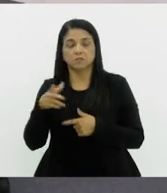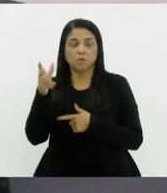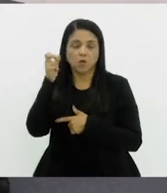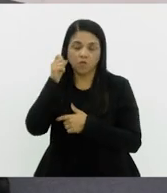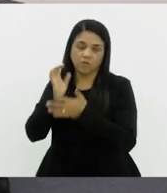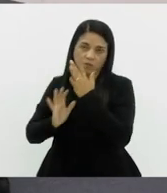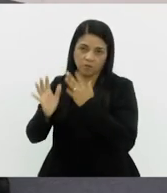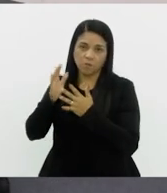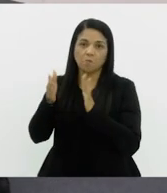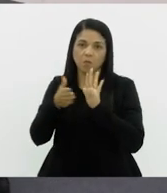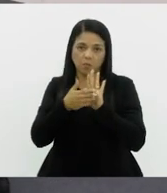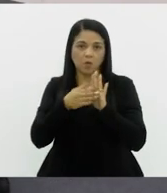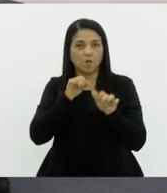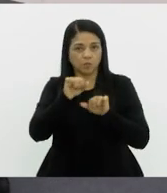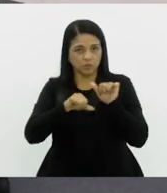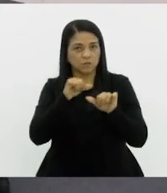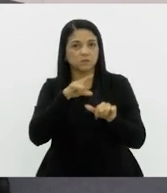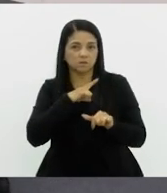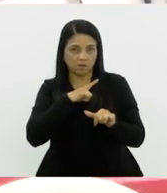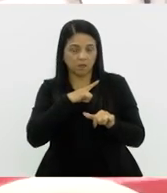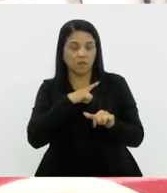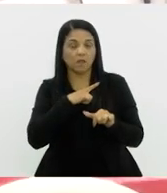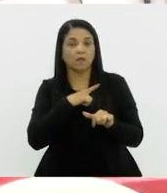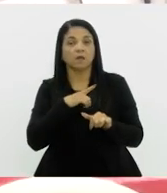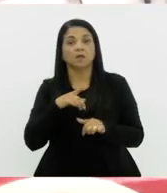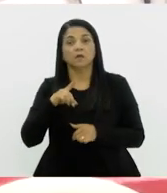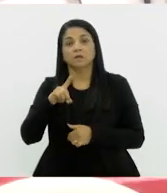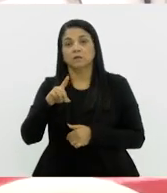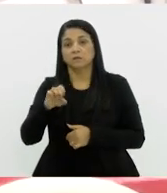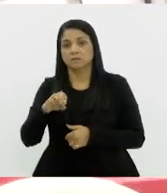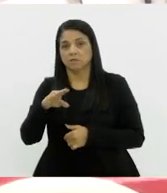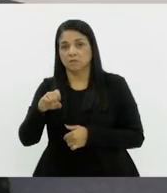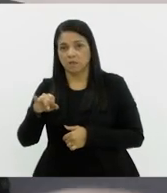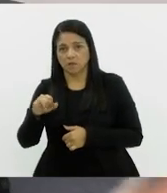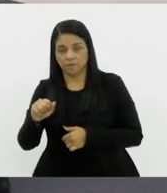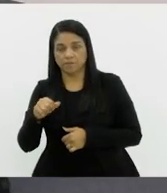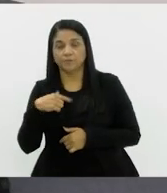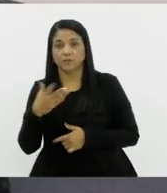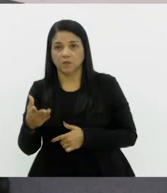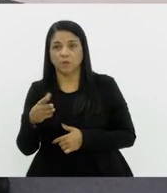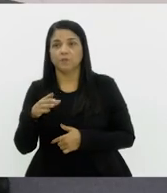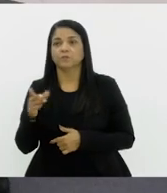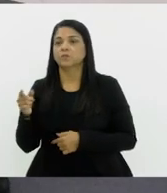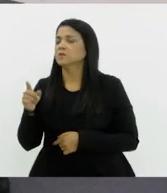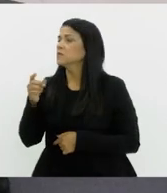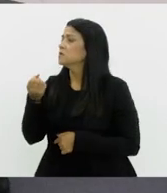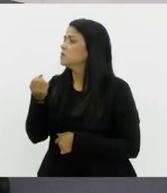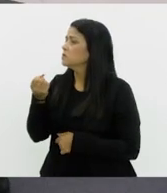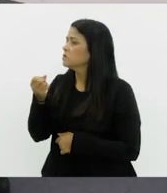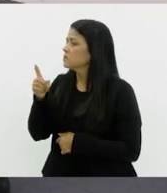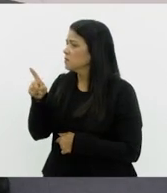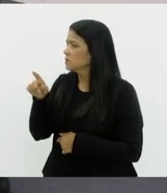de mudança ali que dependem exclusivamente do DCEA, né? Sr. Spinelli, já antes do